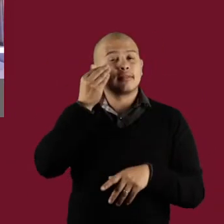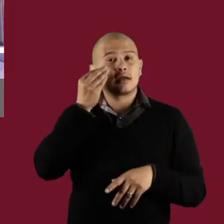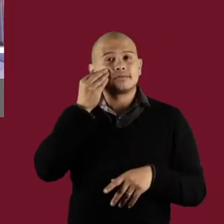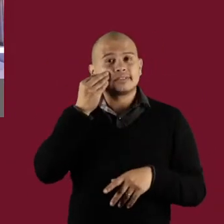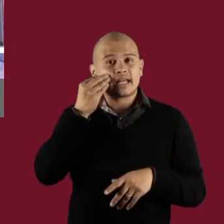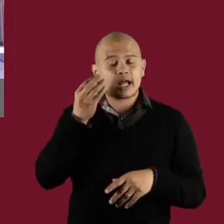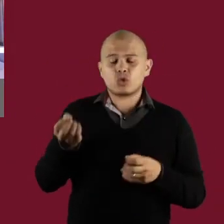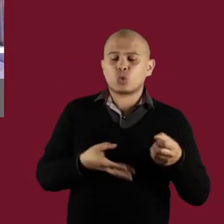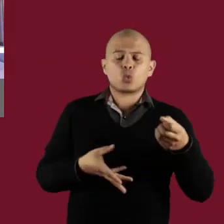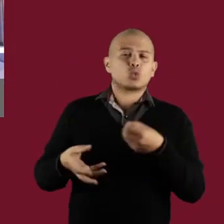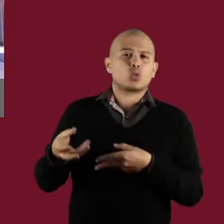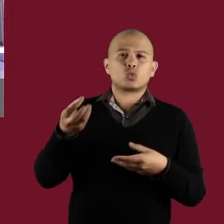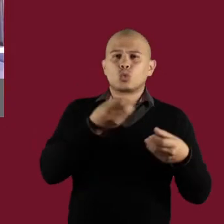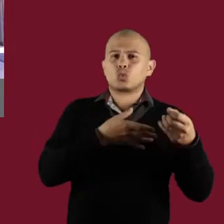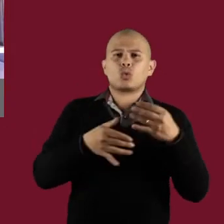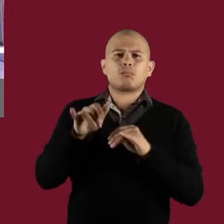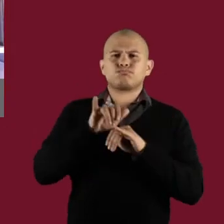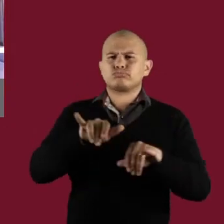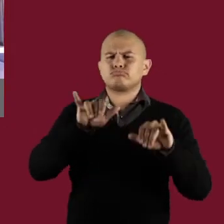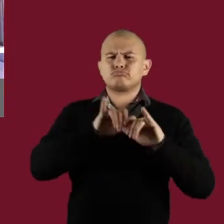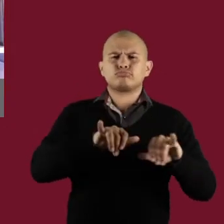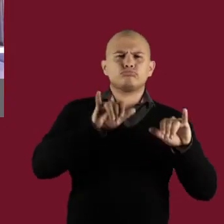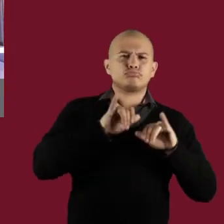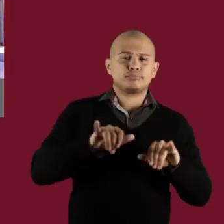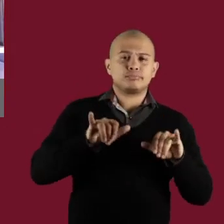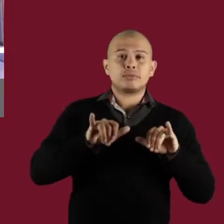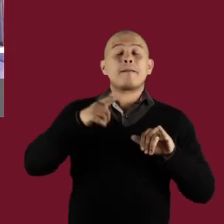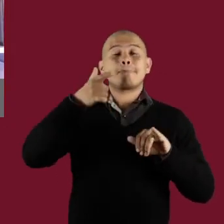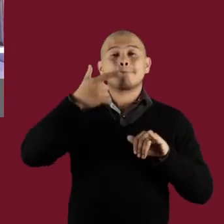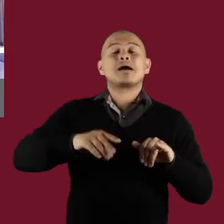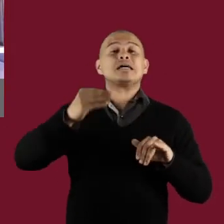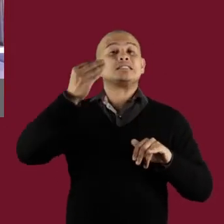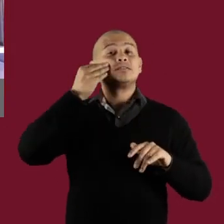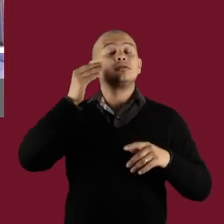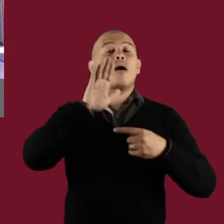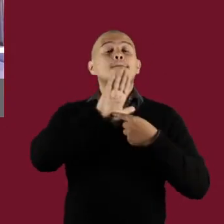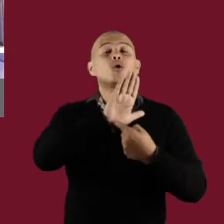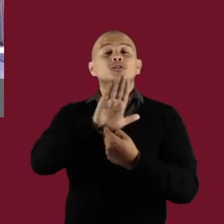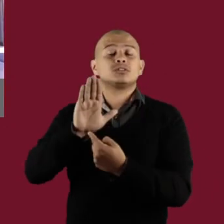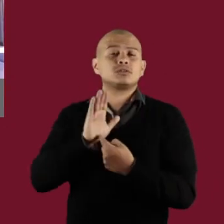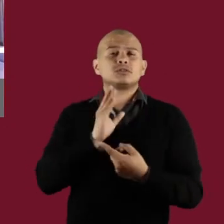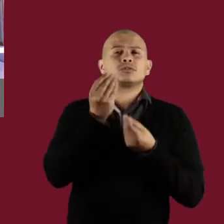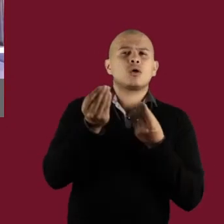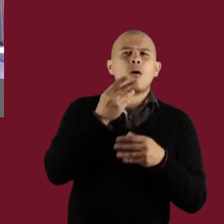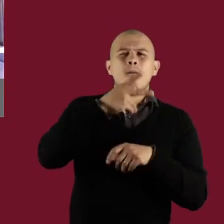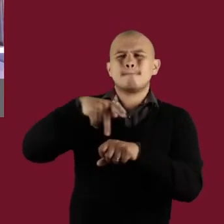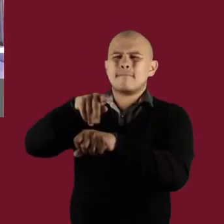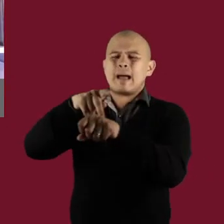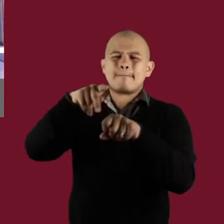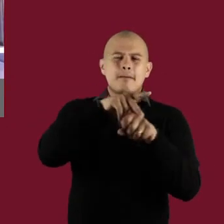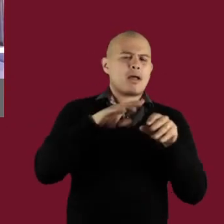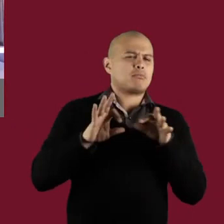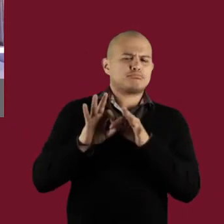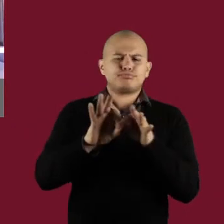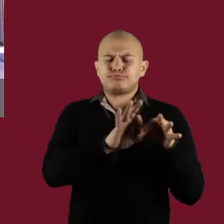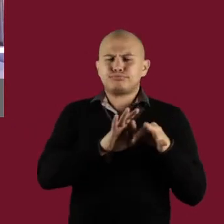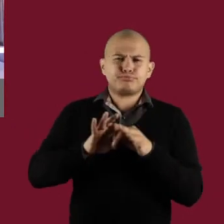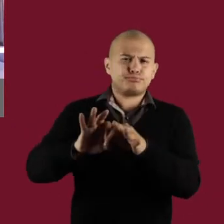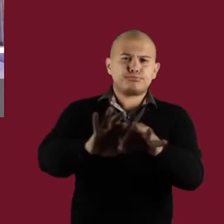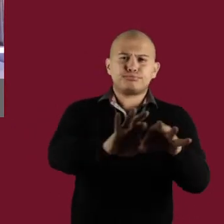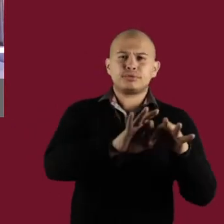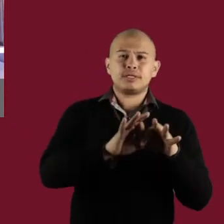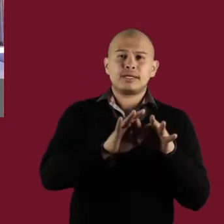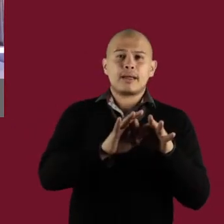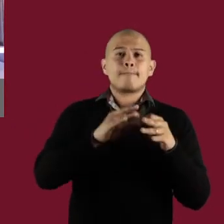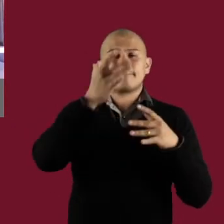países para esta causa comum, os apelos ao mais alto nível para que as pessoas cuidassem de